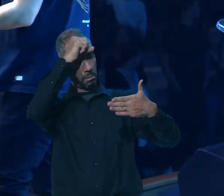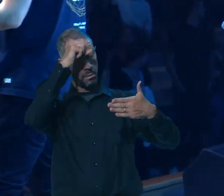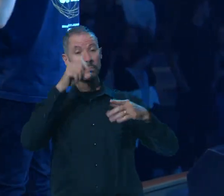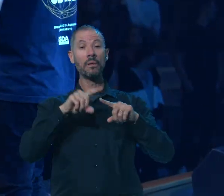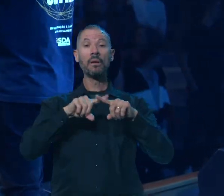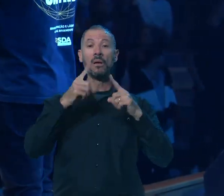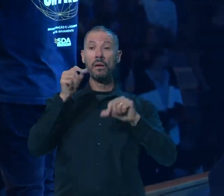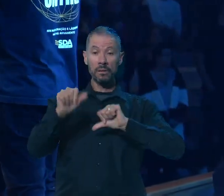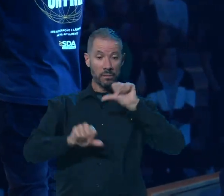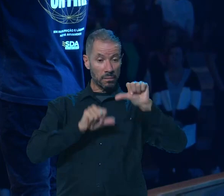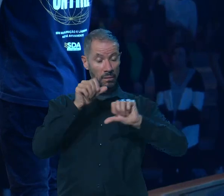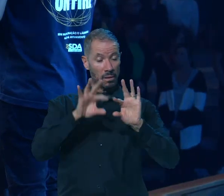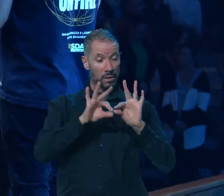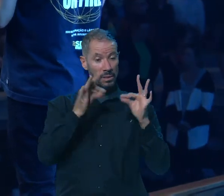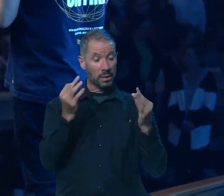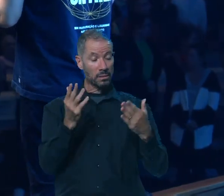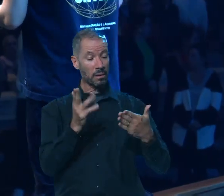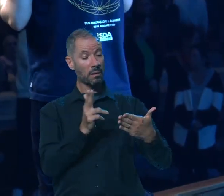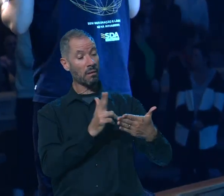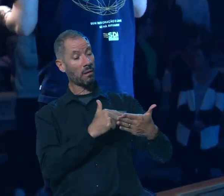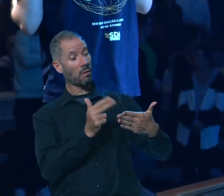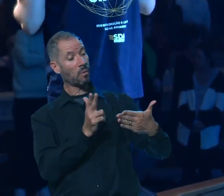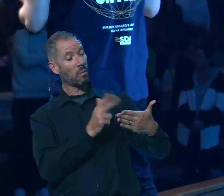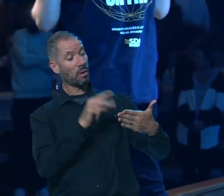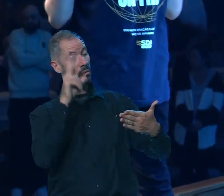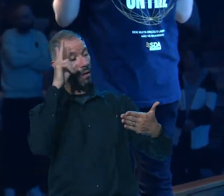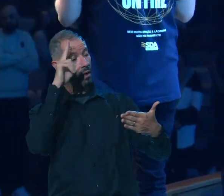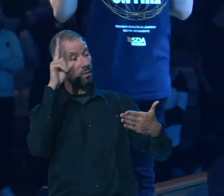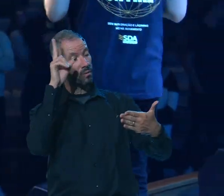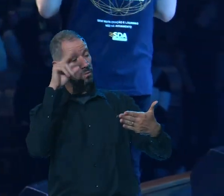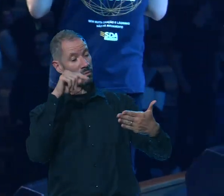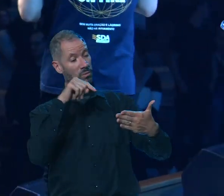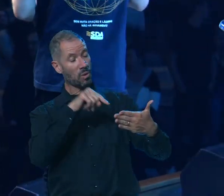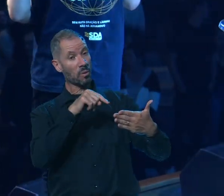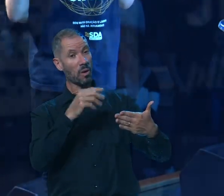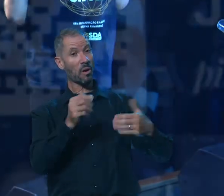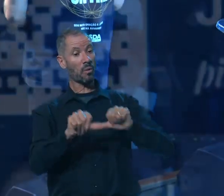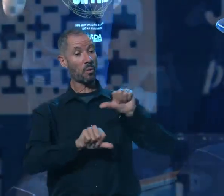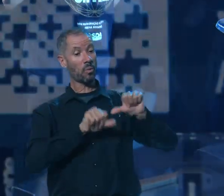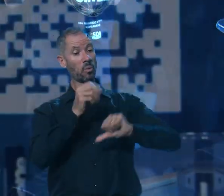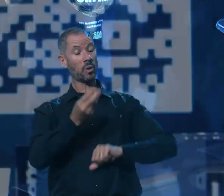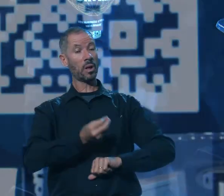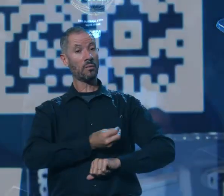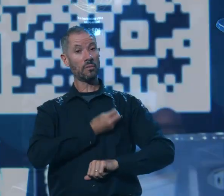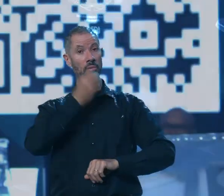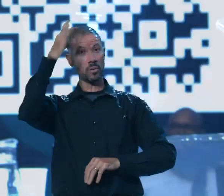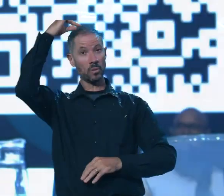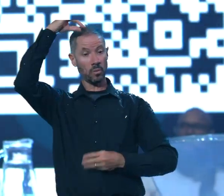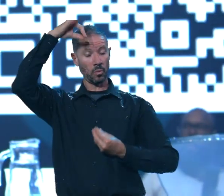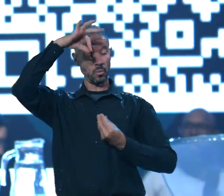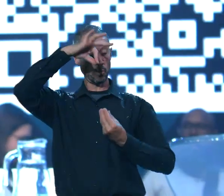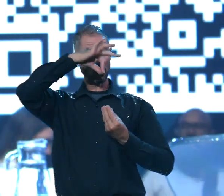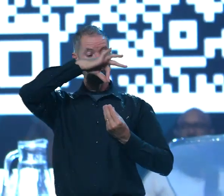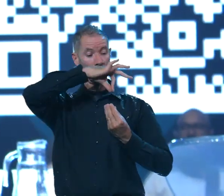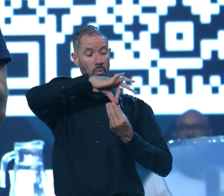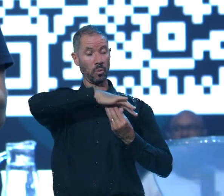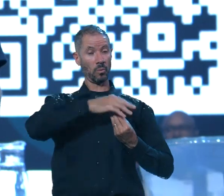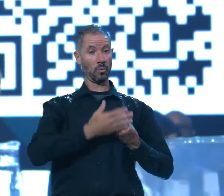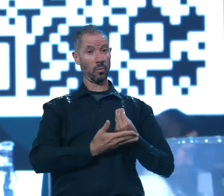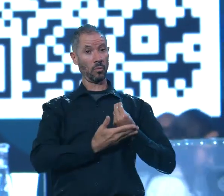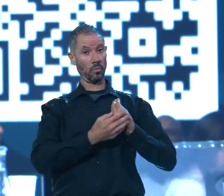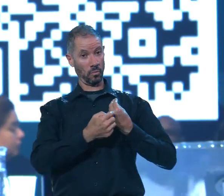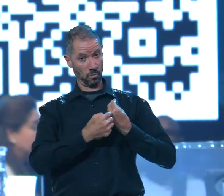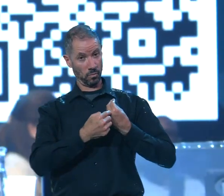E a Bíblia se torna simplesmente um livro histórico. A Bíblia só se torna um livro vivo quando temos o Espírito Santo de Deus habitando a nossa vida,